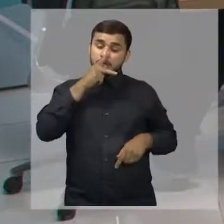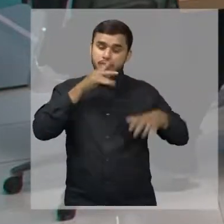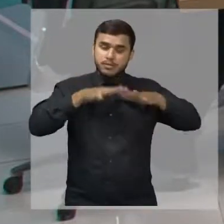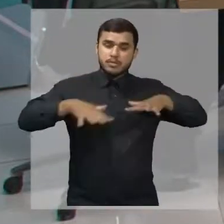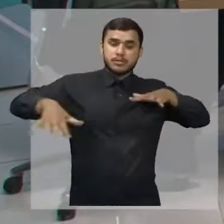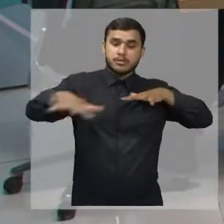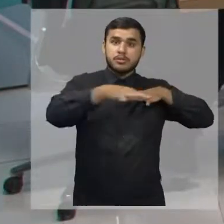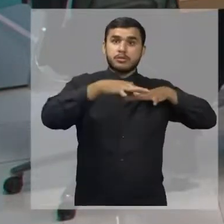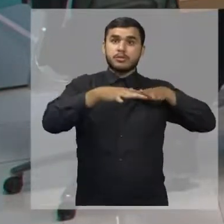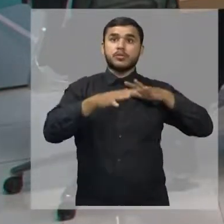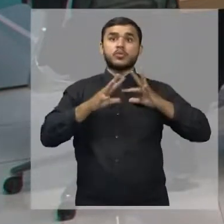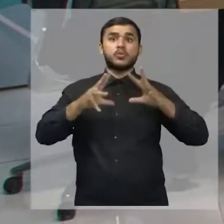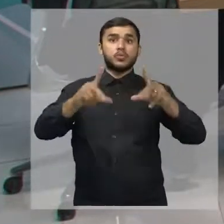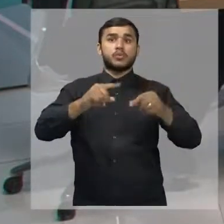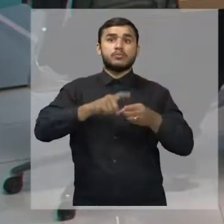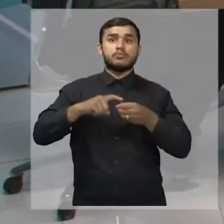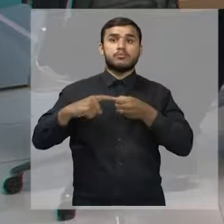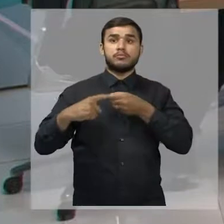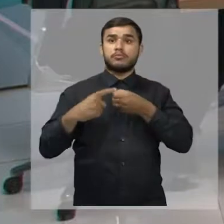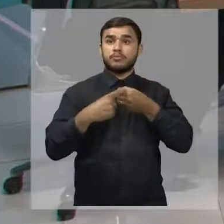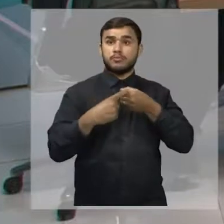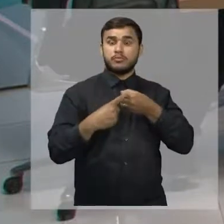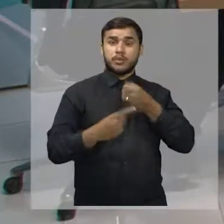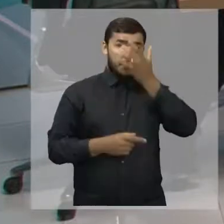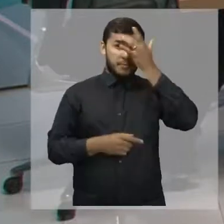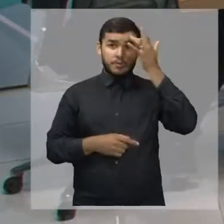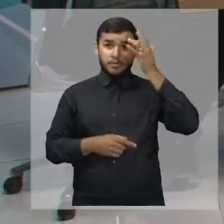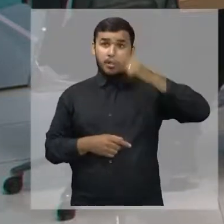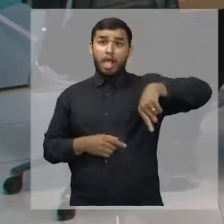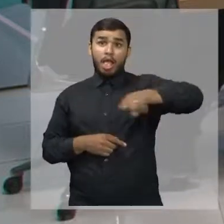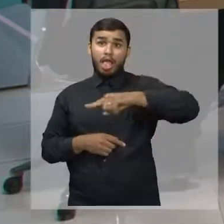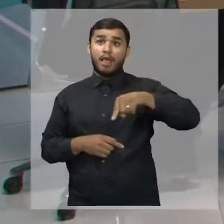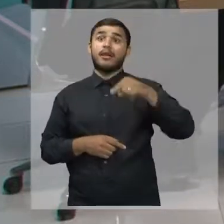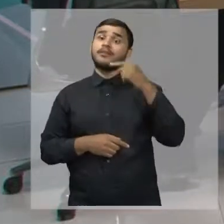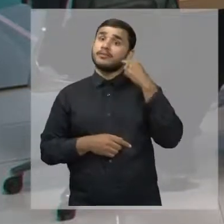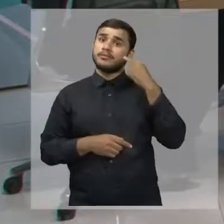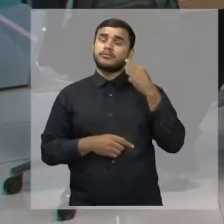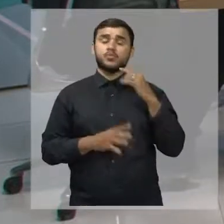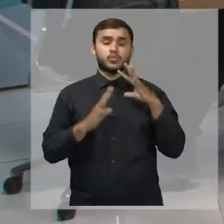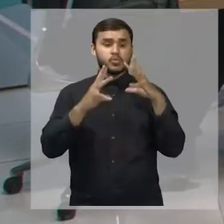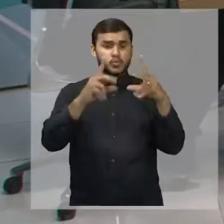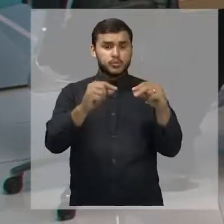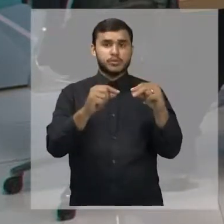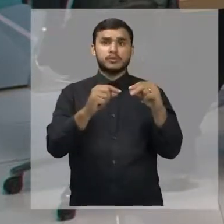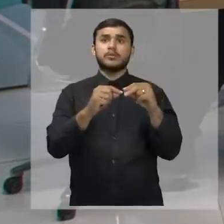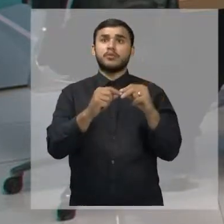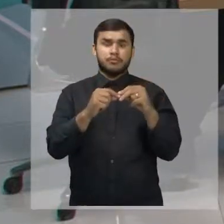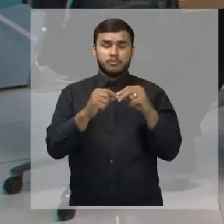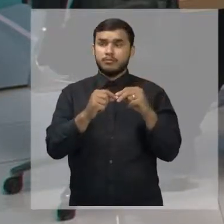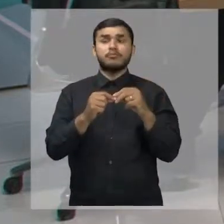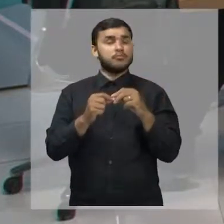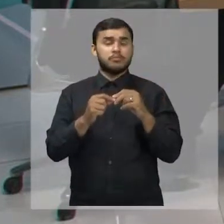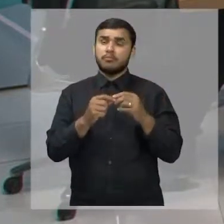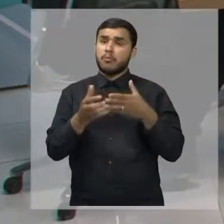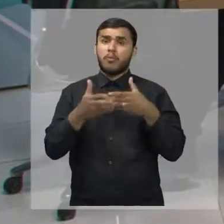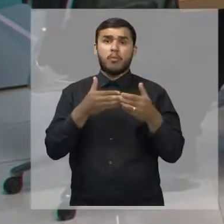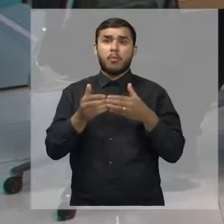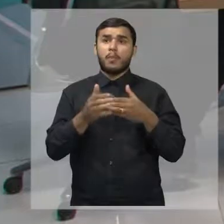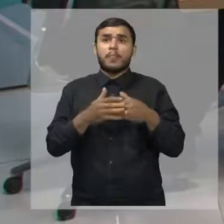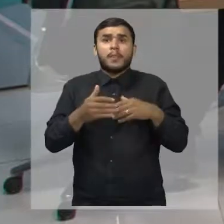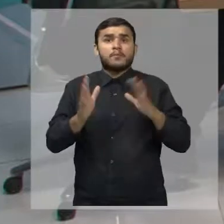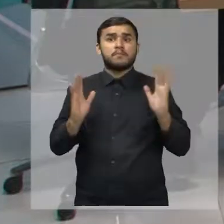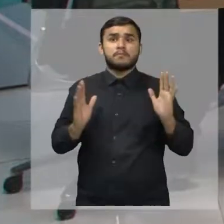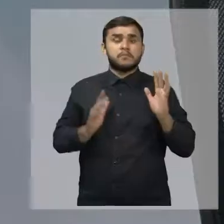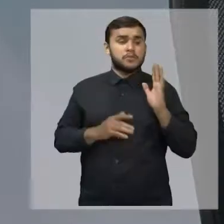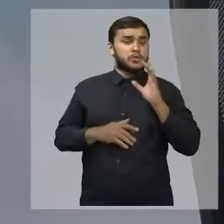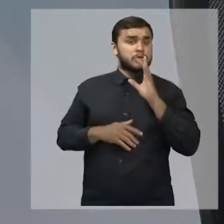ali todos os seus... está todo o secto, né, todos os subordinados. Independente de coloração, da